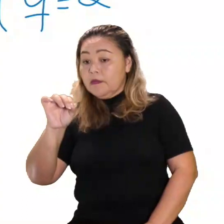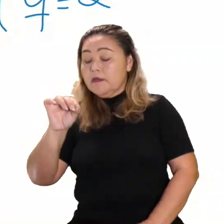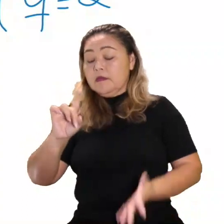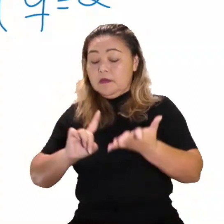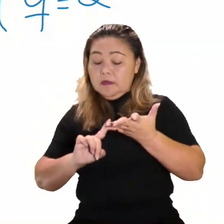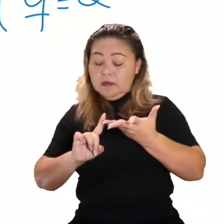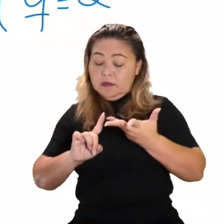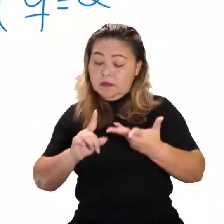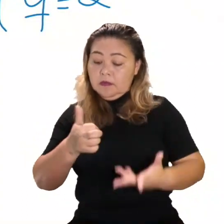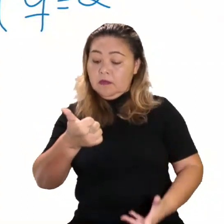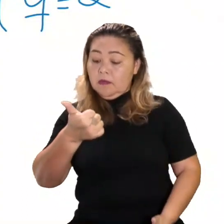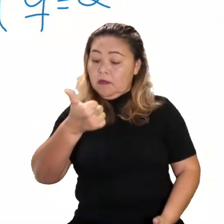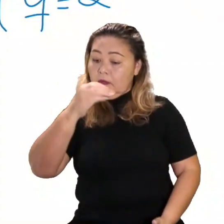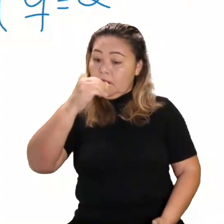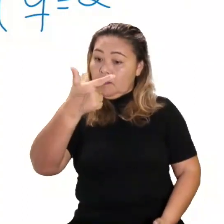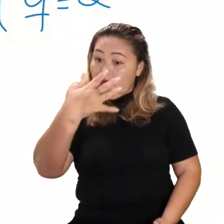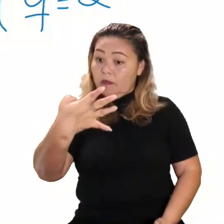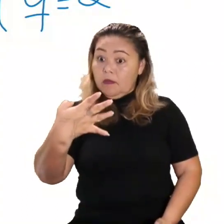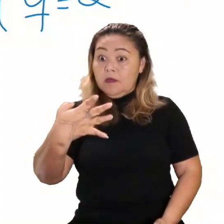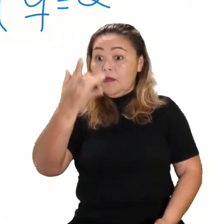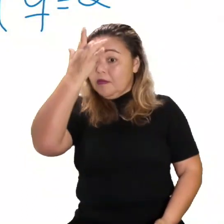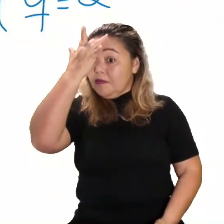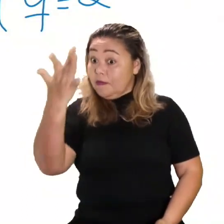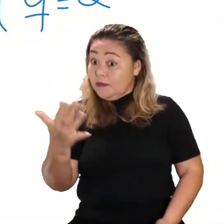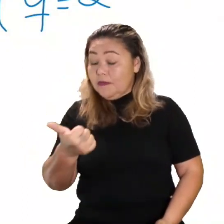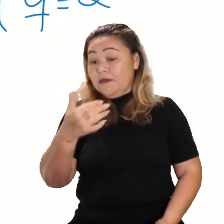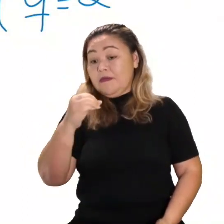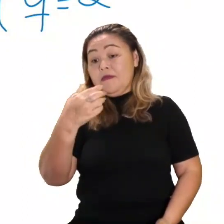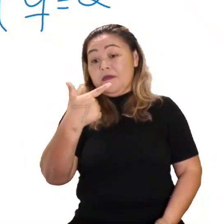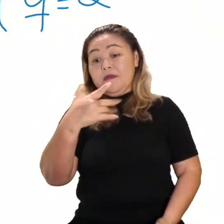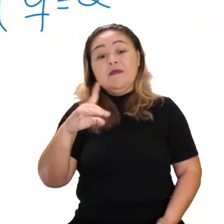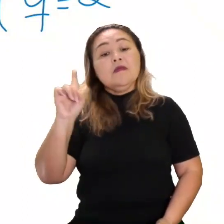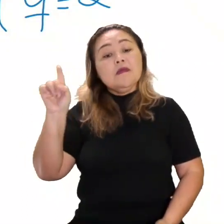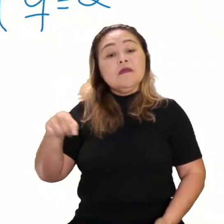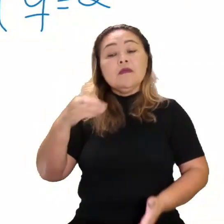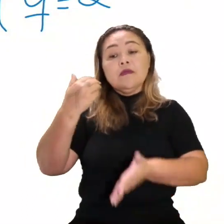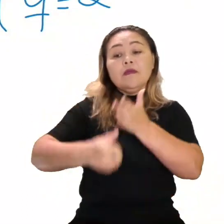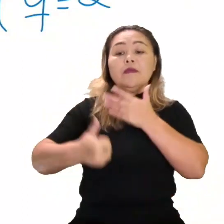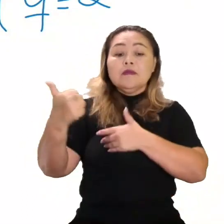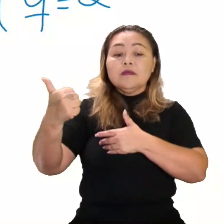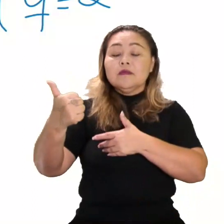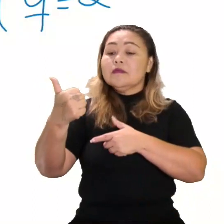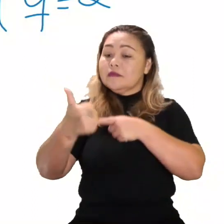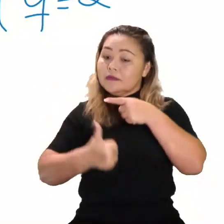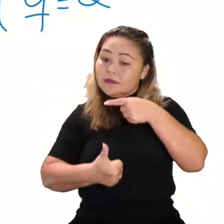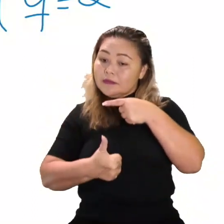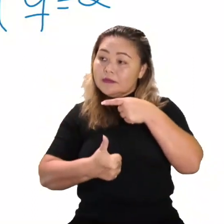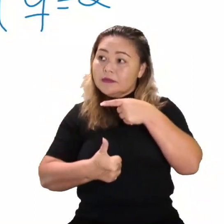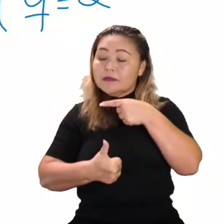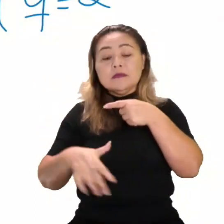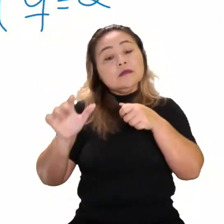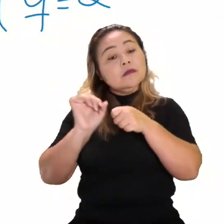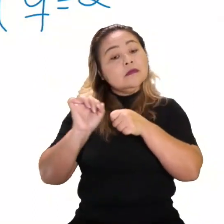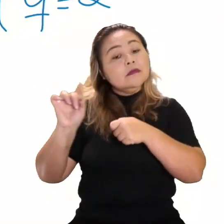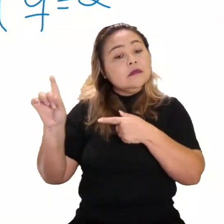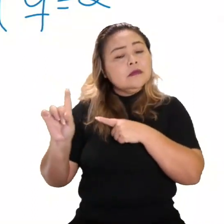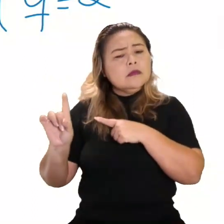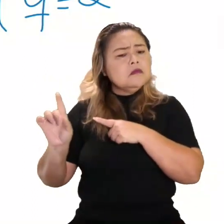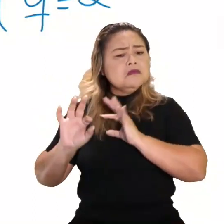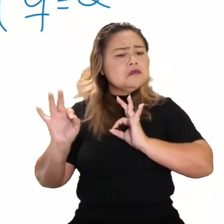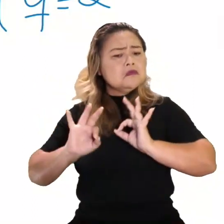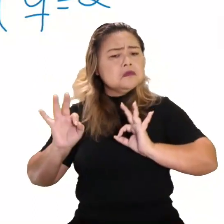10. 1024. Lá Essa na é fácil, a tabuada potência lá eu lembro. Menos 1 sobre 1. Essa parte aqui